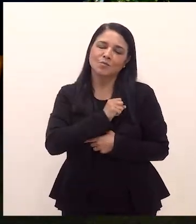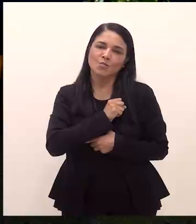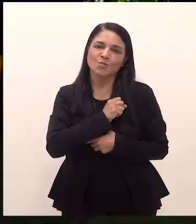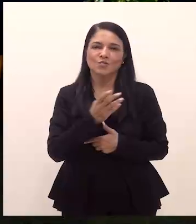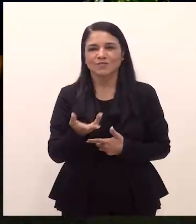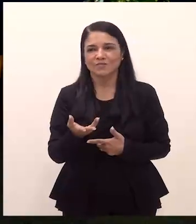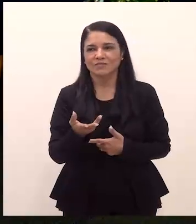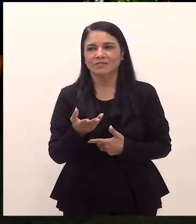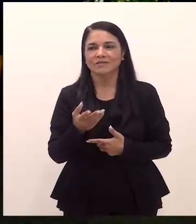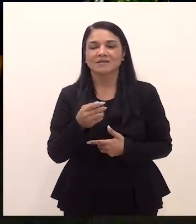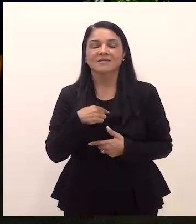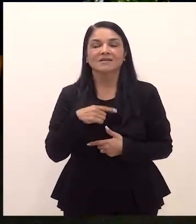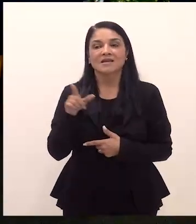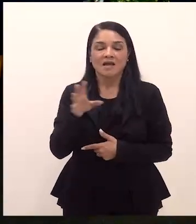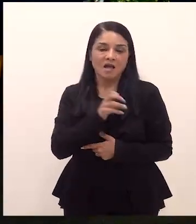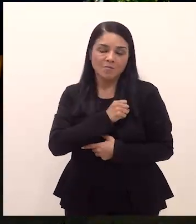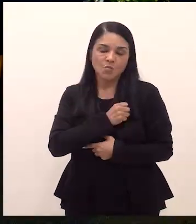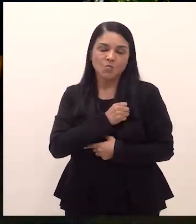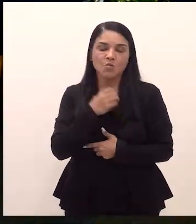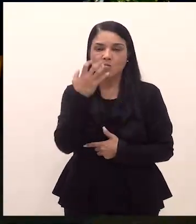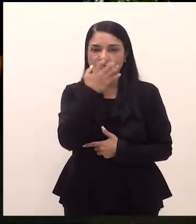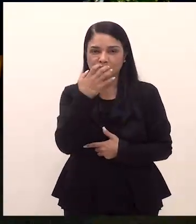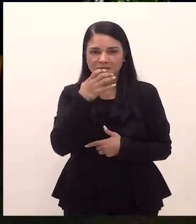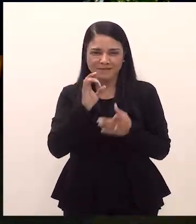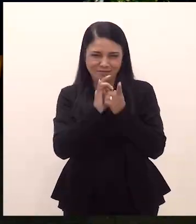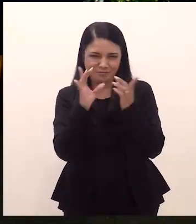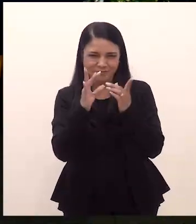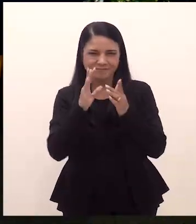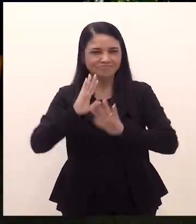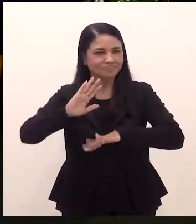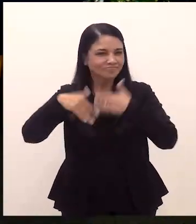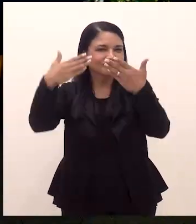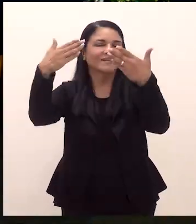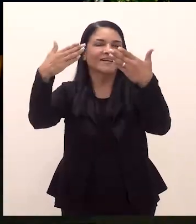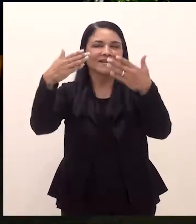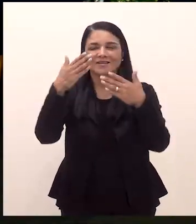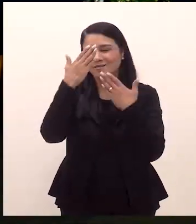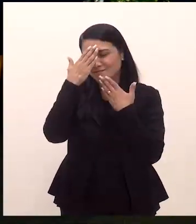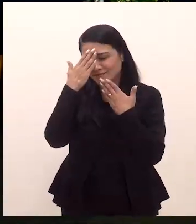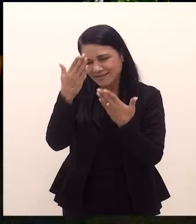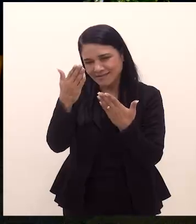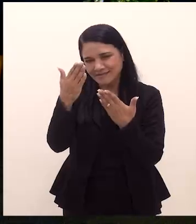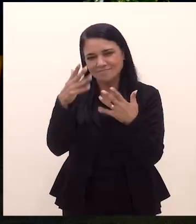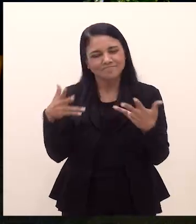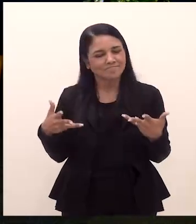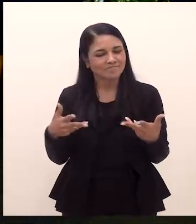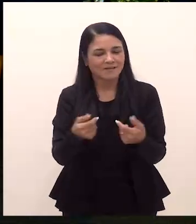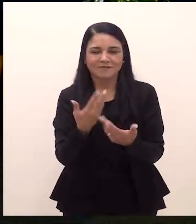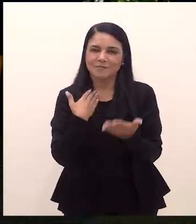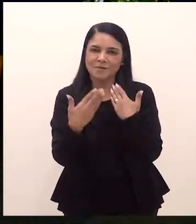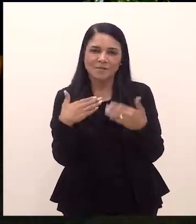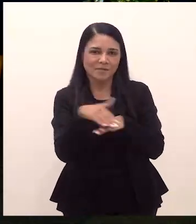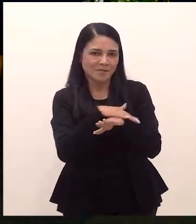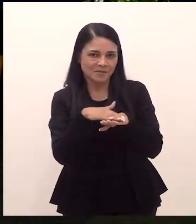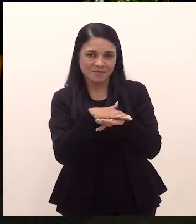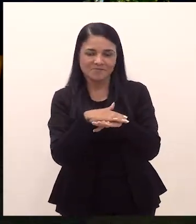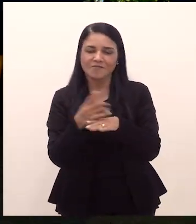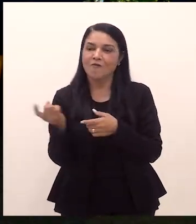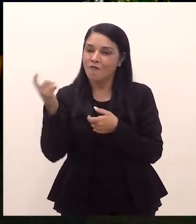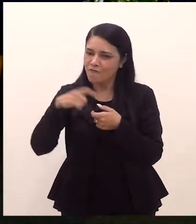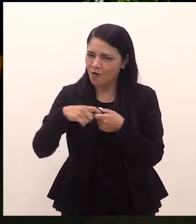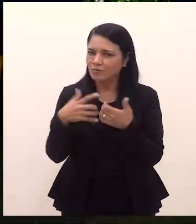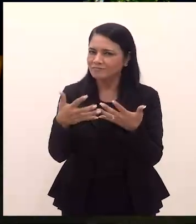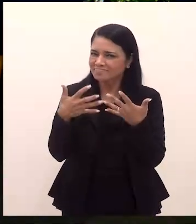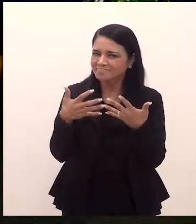Música. Amor. Amor, música e democracia, a gente vai longe pra caramba, né? Gente, muito obrigada. Foi